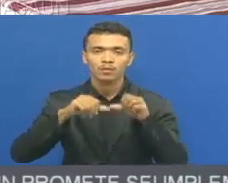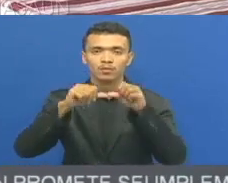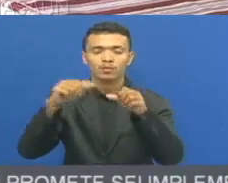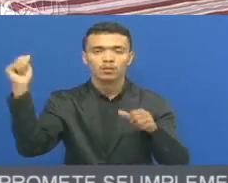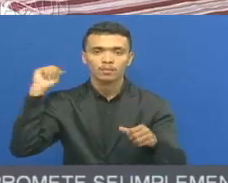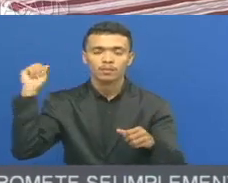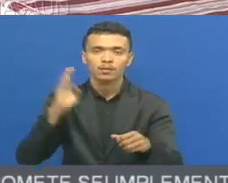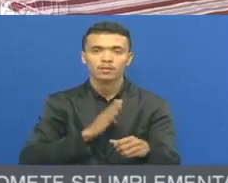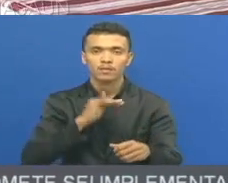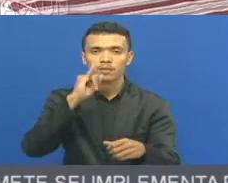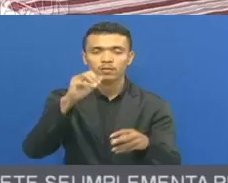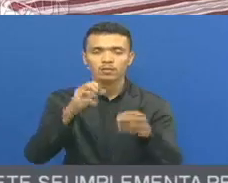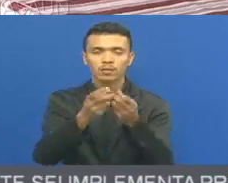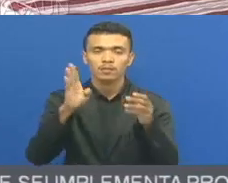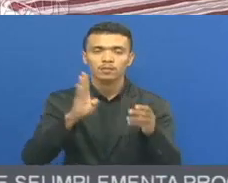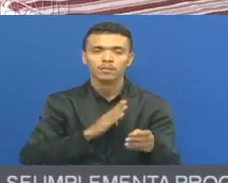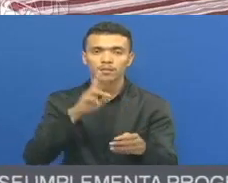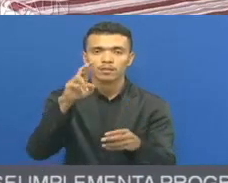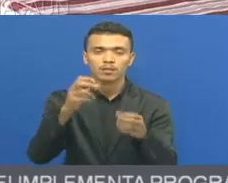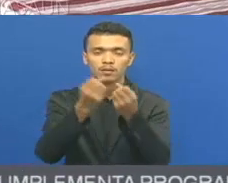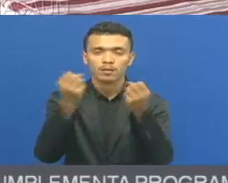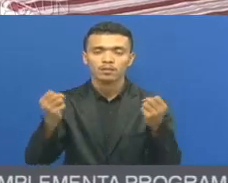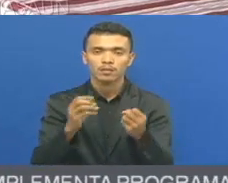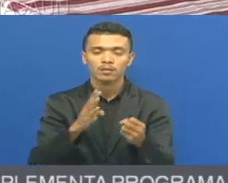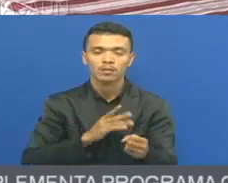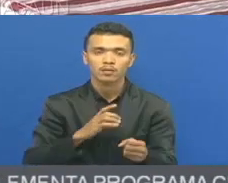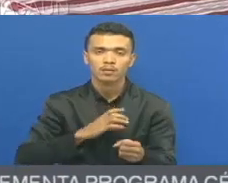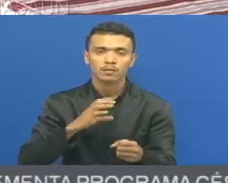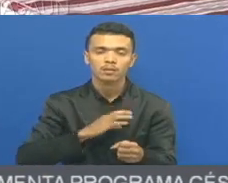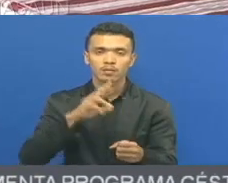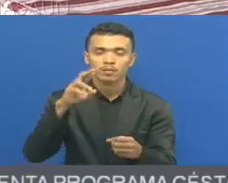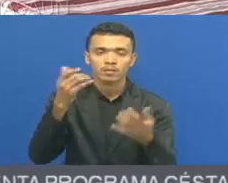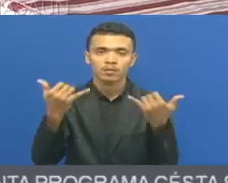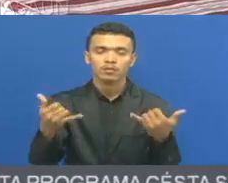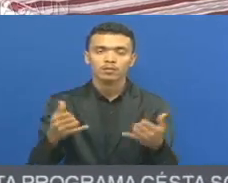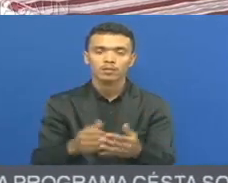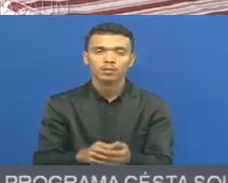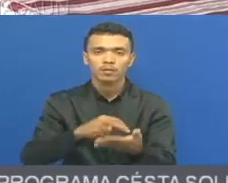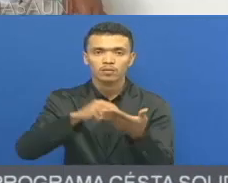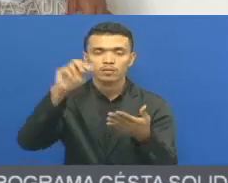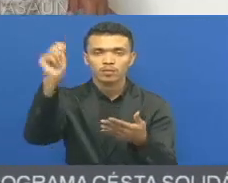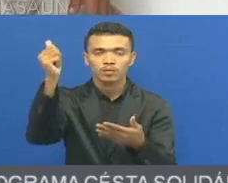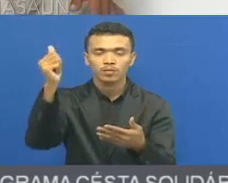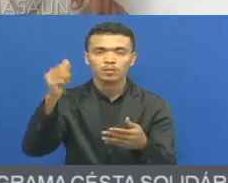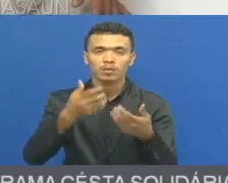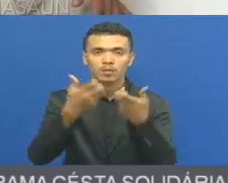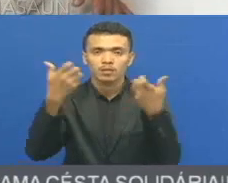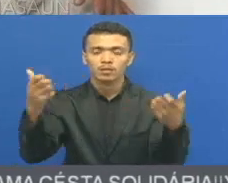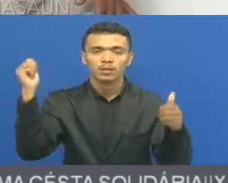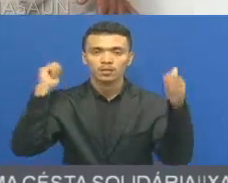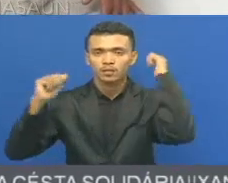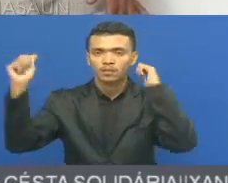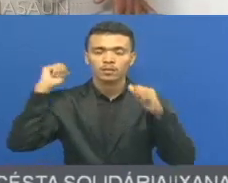aldeia Bekusi, suku Bekora posto Cristo Rei quinta-feira ohin. Partido Undir Tim o número sorteio sanulo em ser atividade de